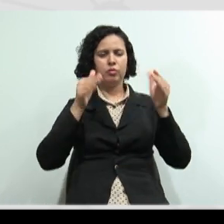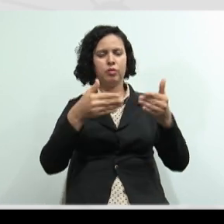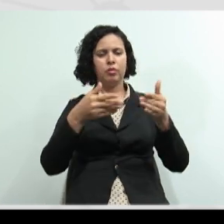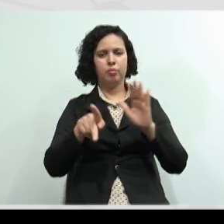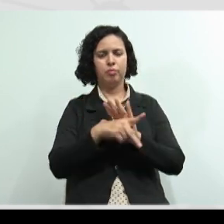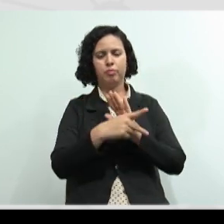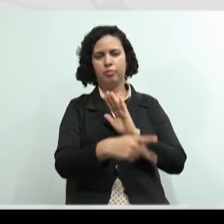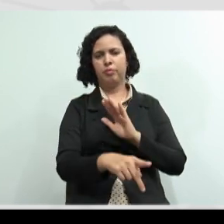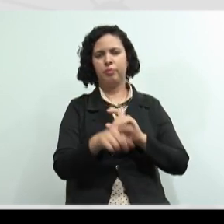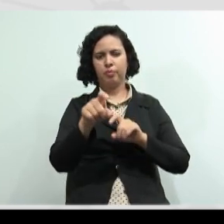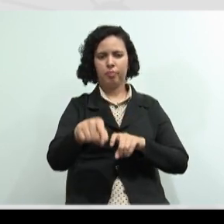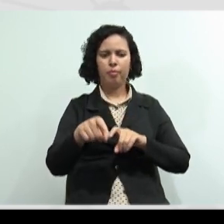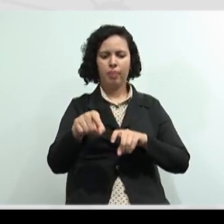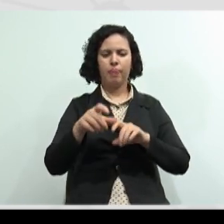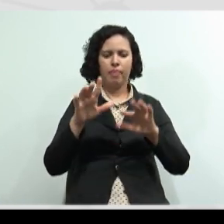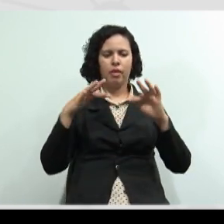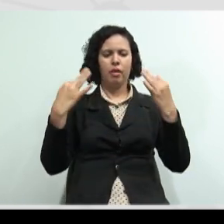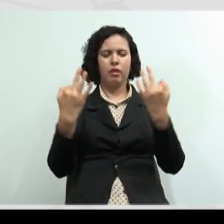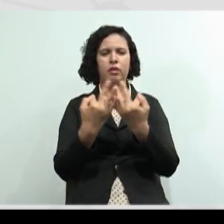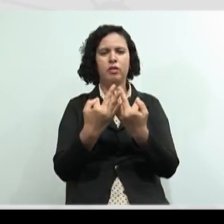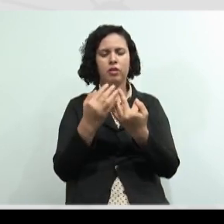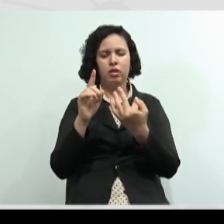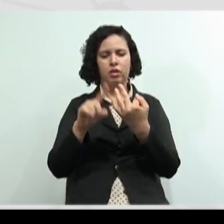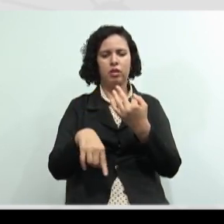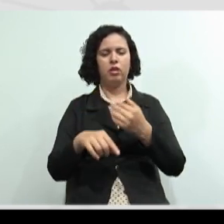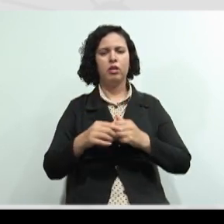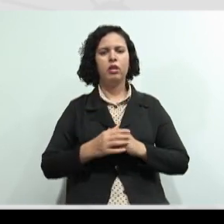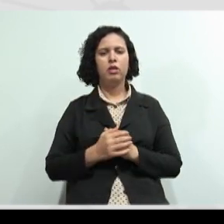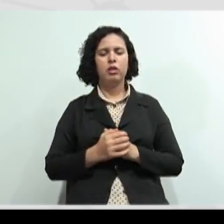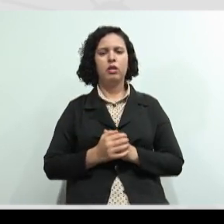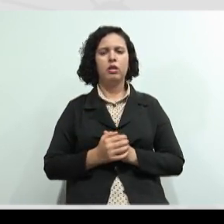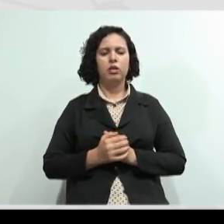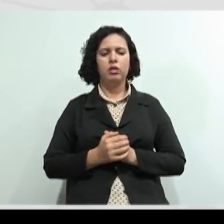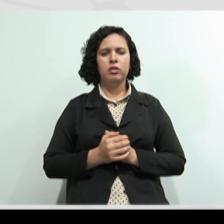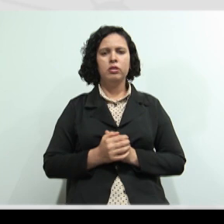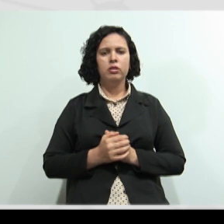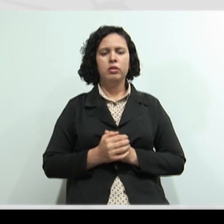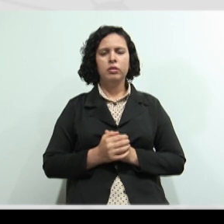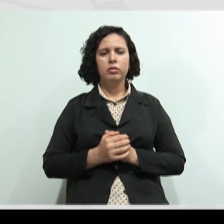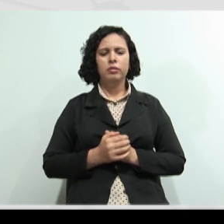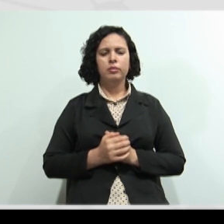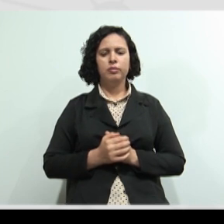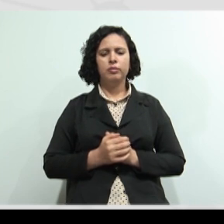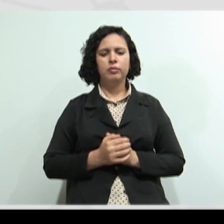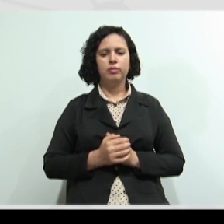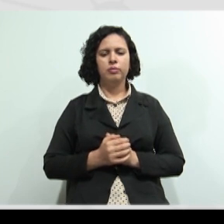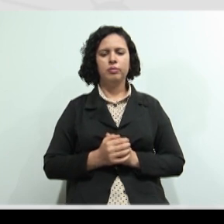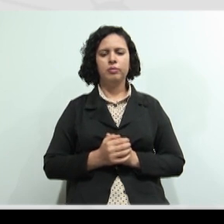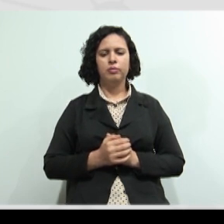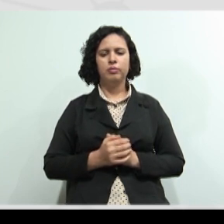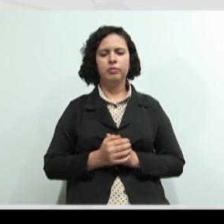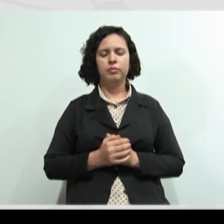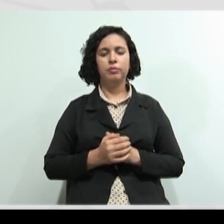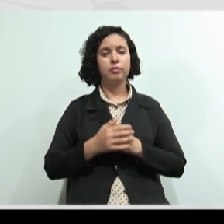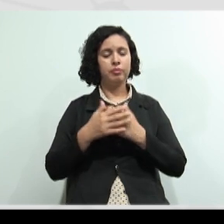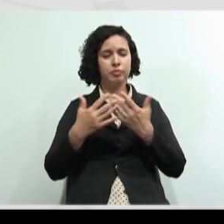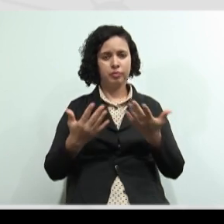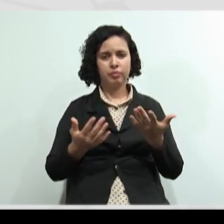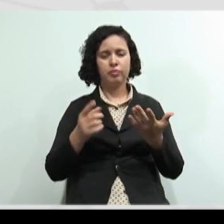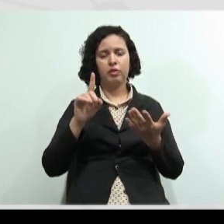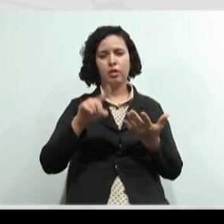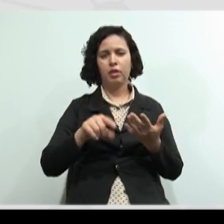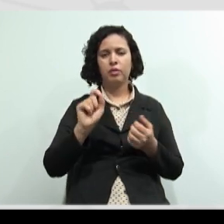agricultura familiar. Isso aí é uma vantagem, né? Bom, primeiro a gente vê que também são considerados agricultores familiares